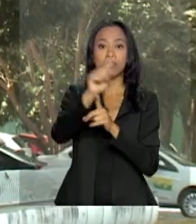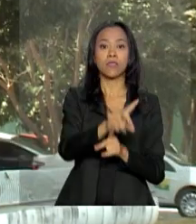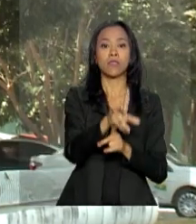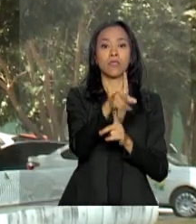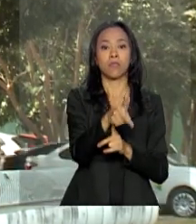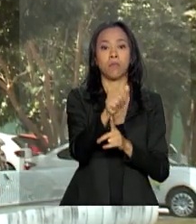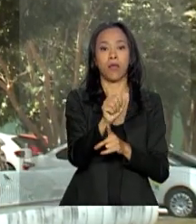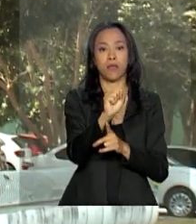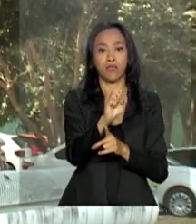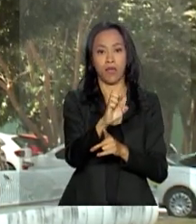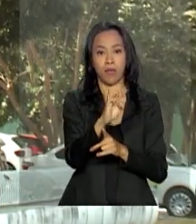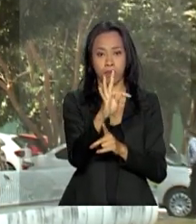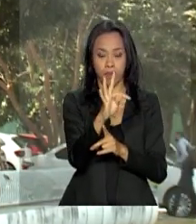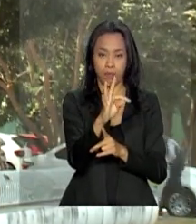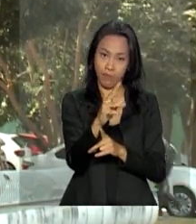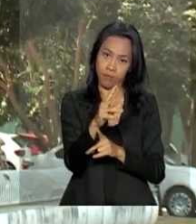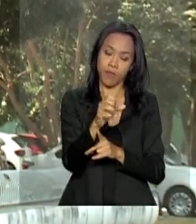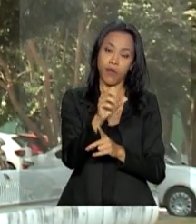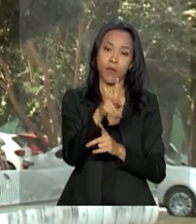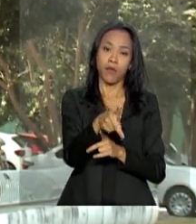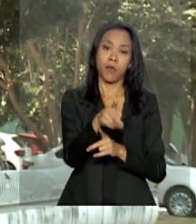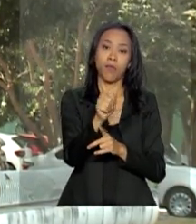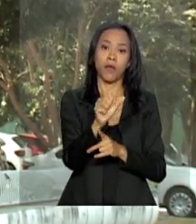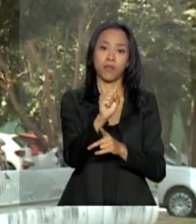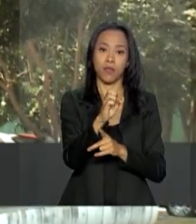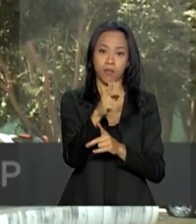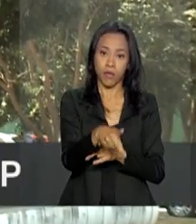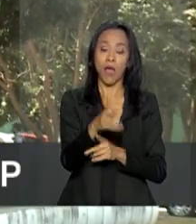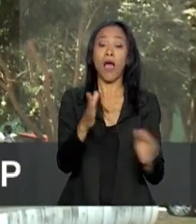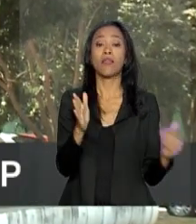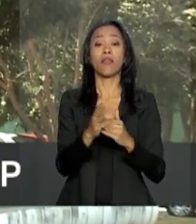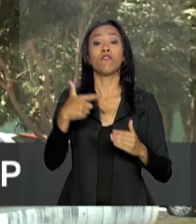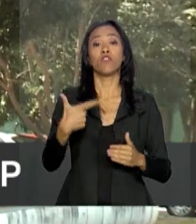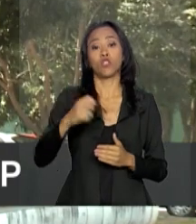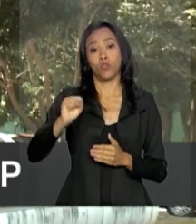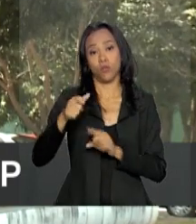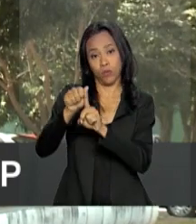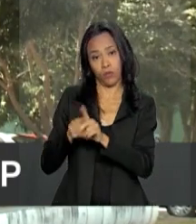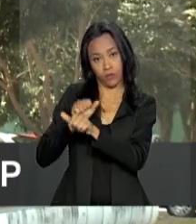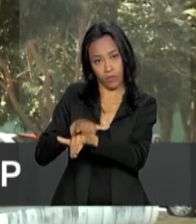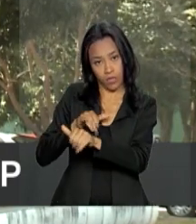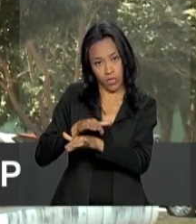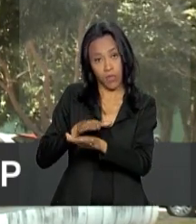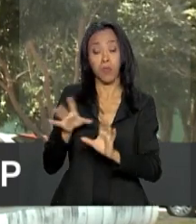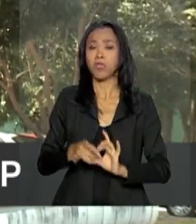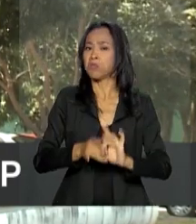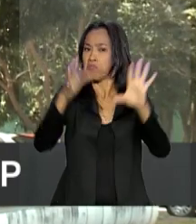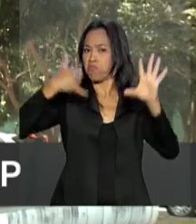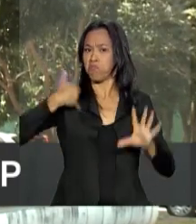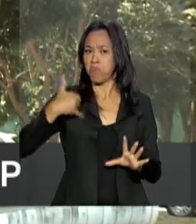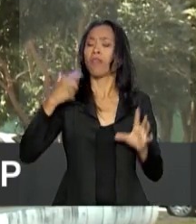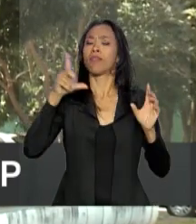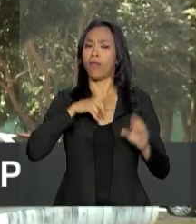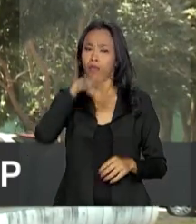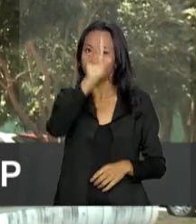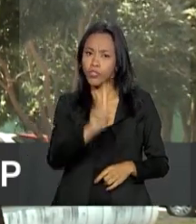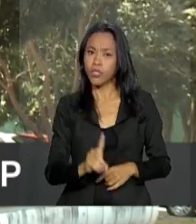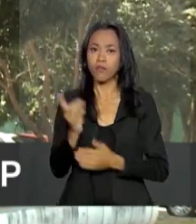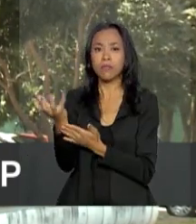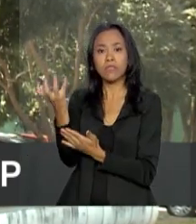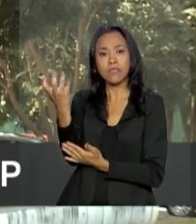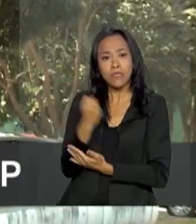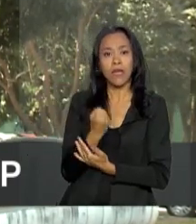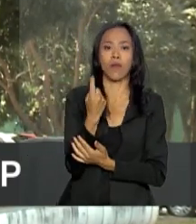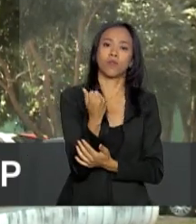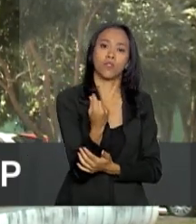28 de setembro todos os cotistas independente da idade têm direito a sacar os benefícios a